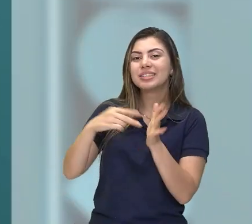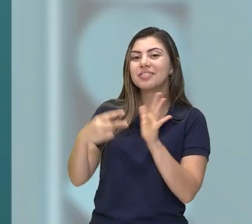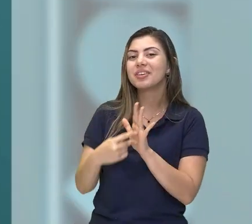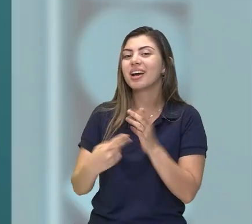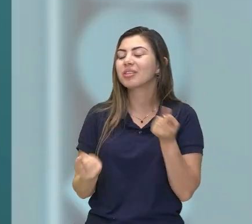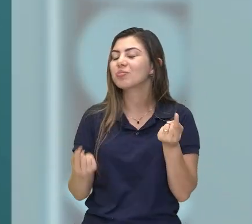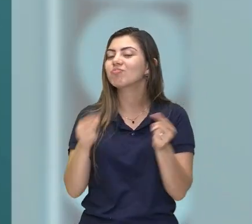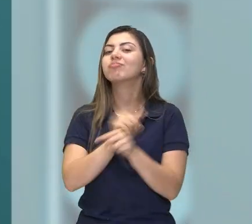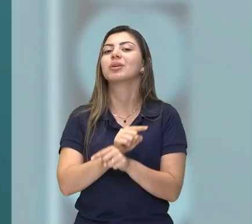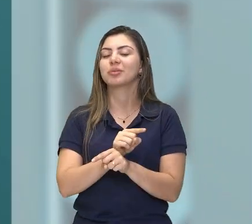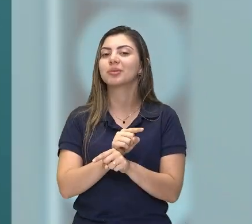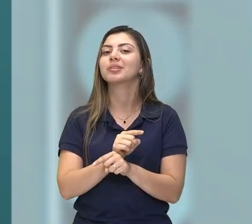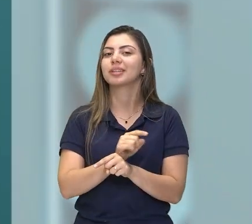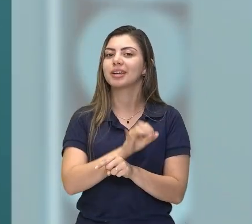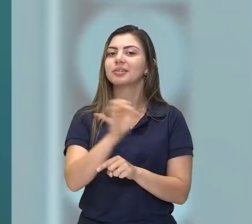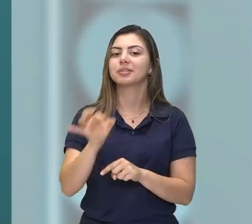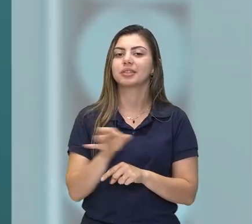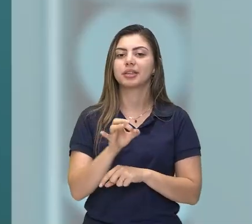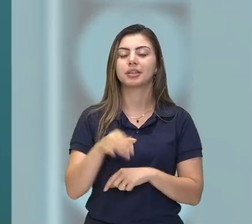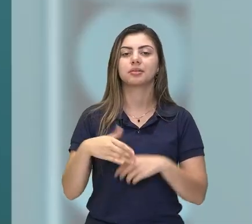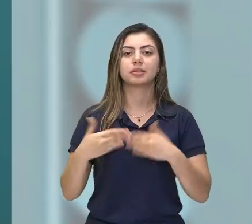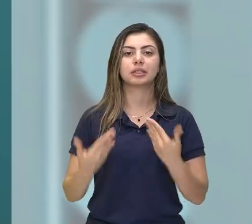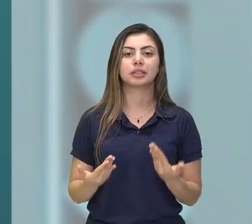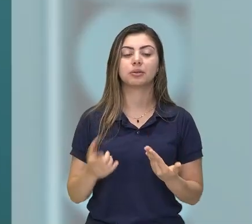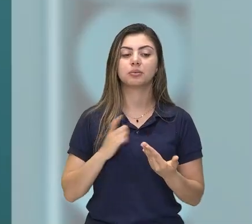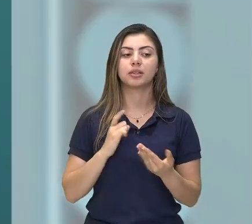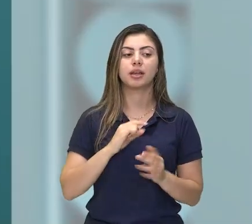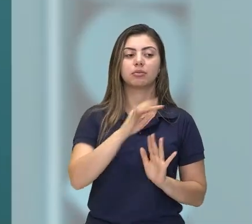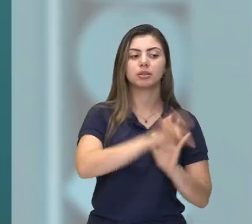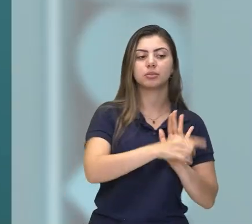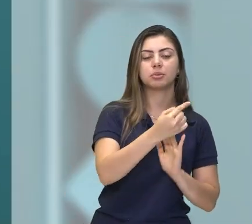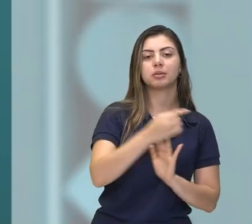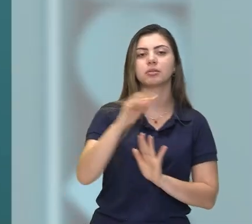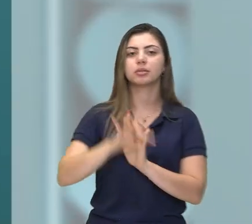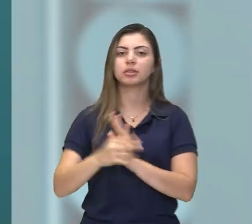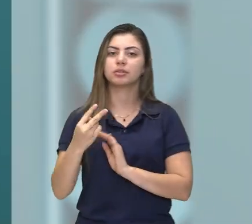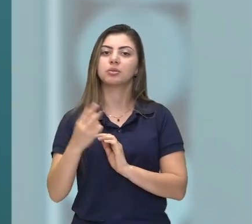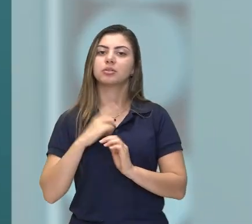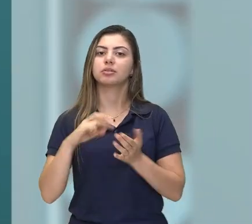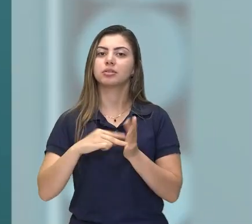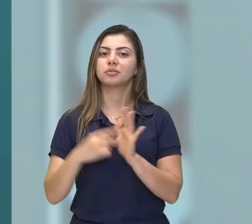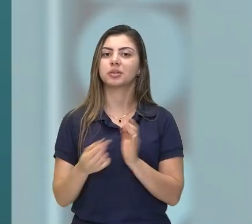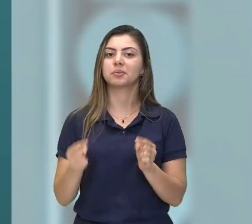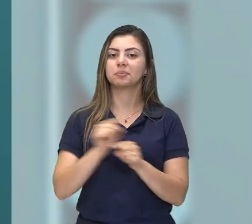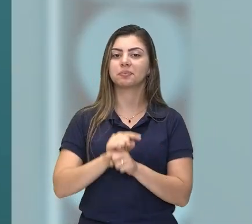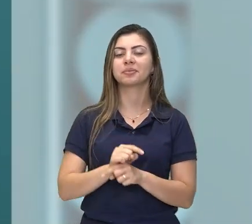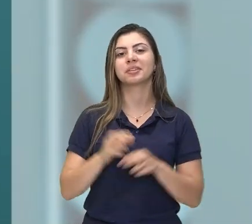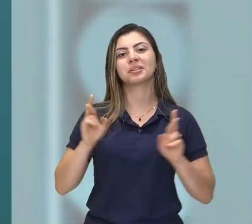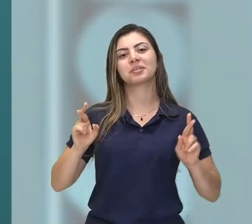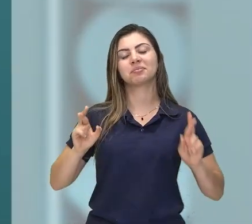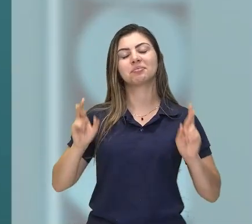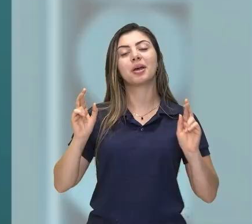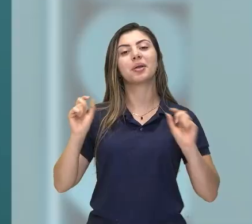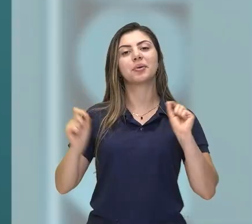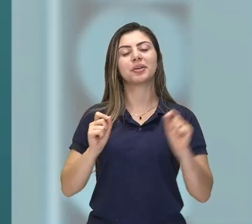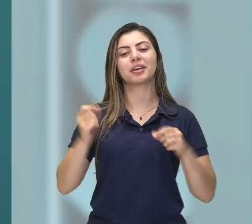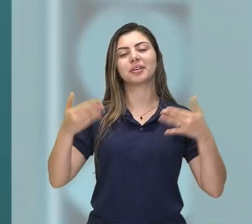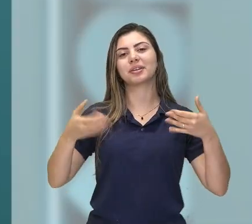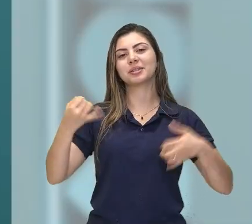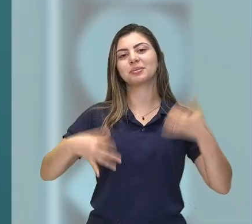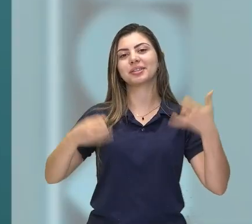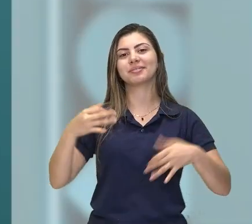quê? Mudando o sentido, né? Trazendo o oposto daquilo que foi apresentado, tá bom? Eu espero que eu tenha